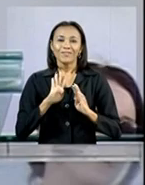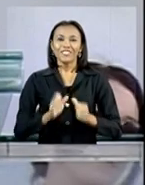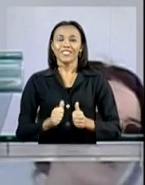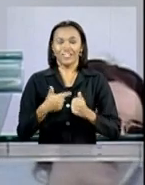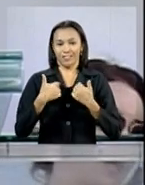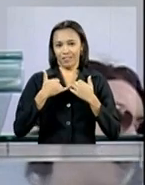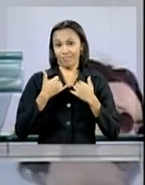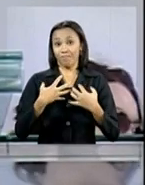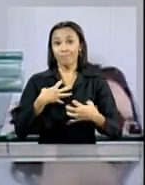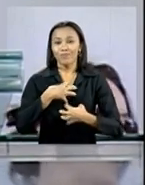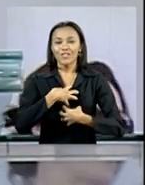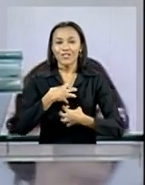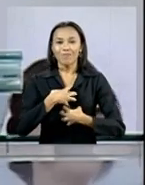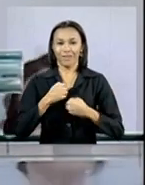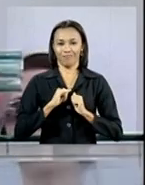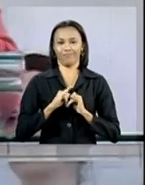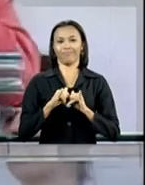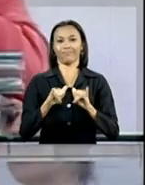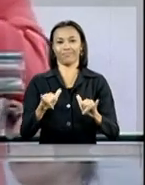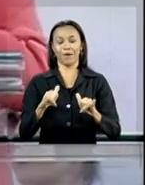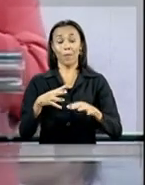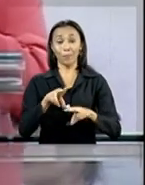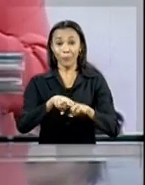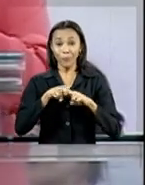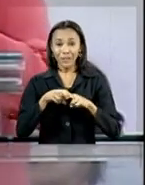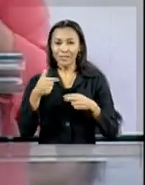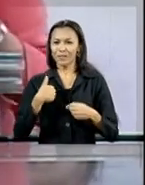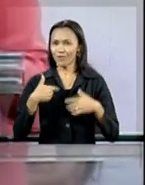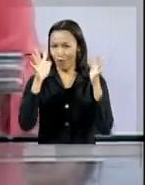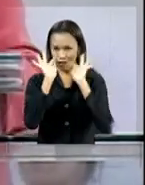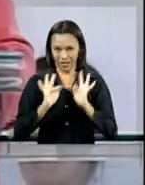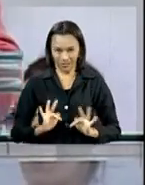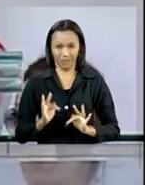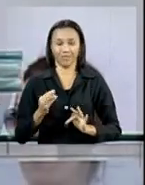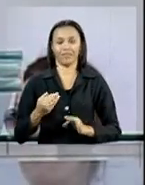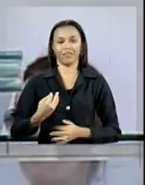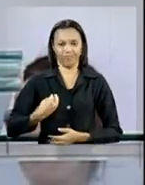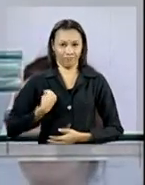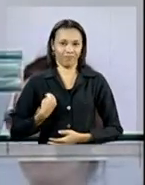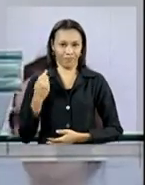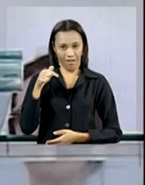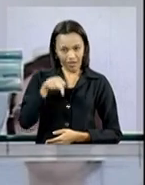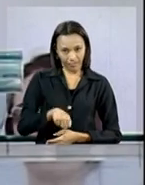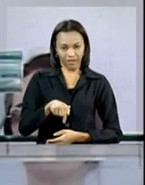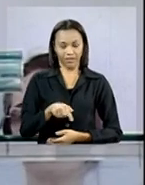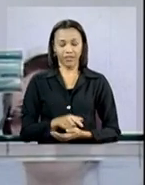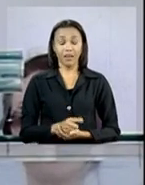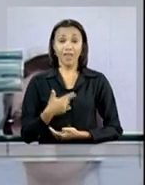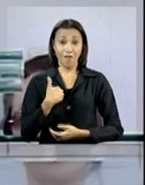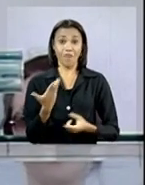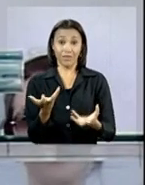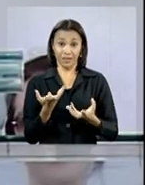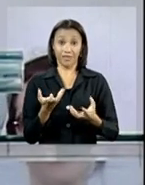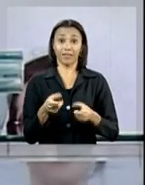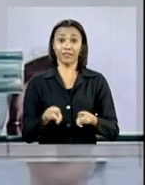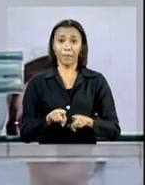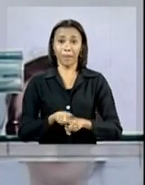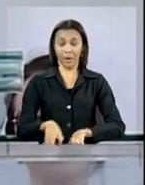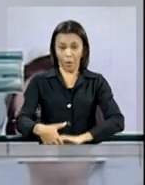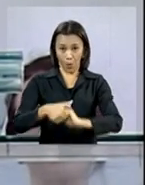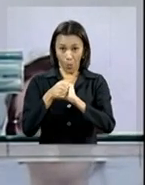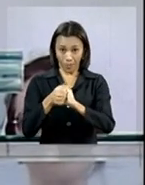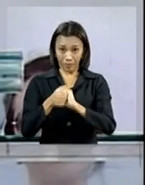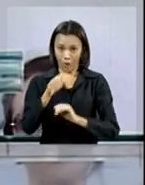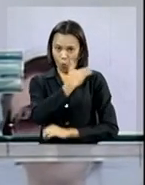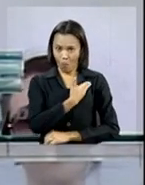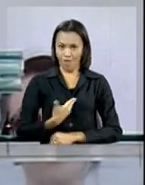transmitir sentimentos por isso eu tô muito feliz de estar aqui queria cumprimentar aqui